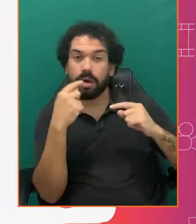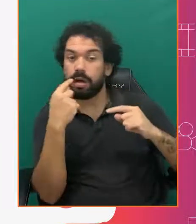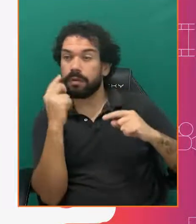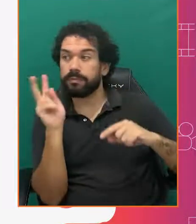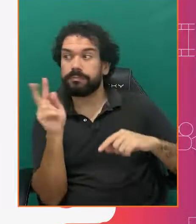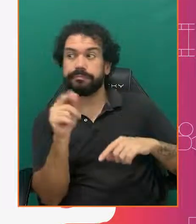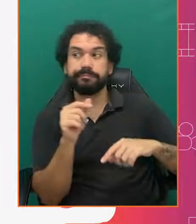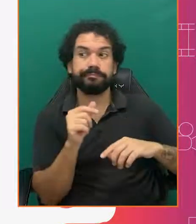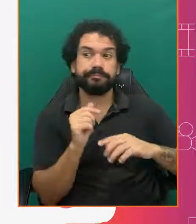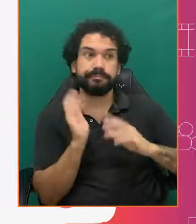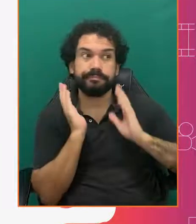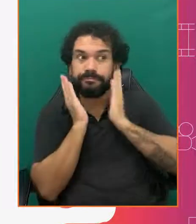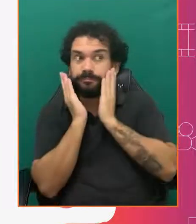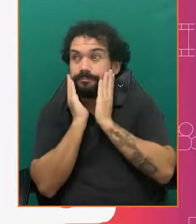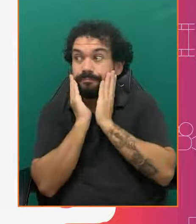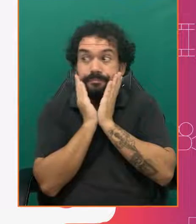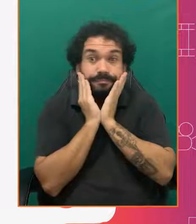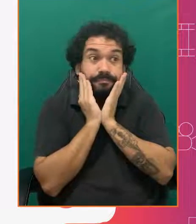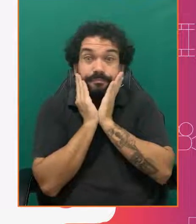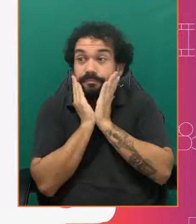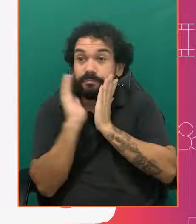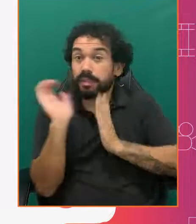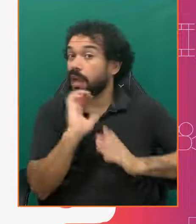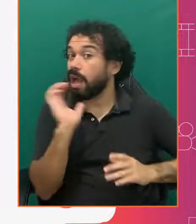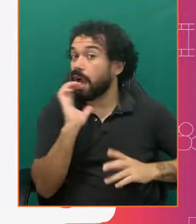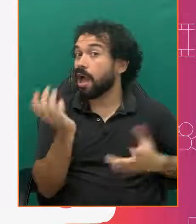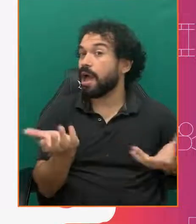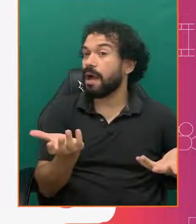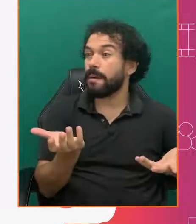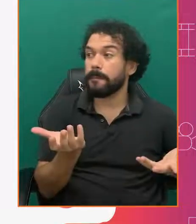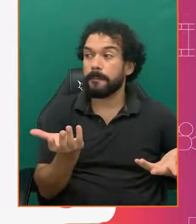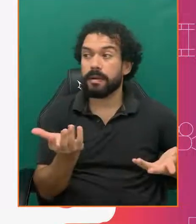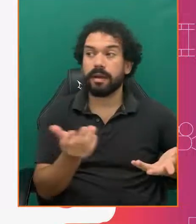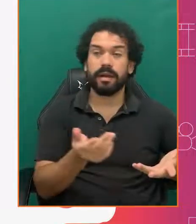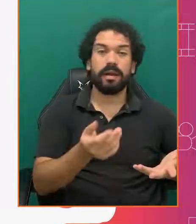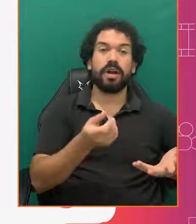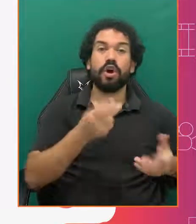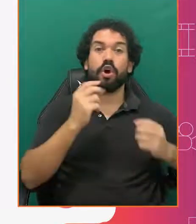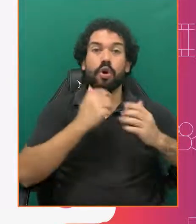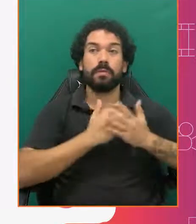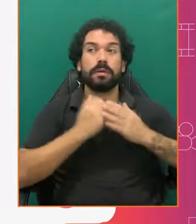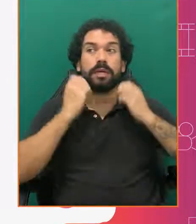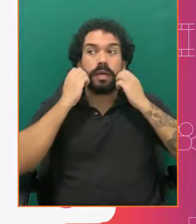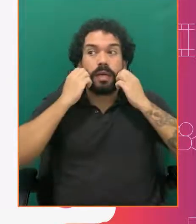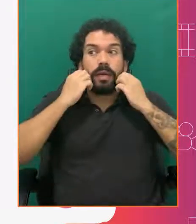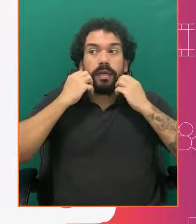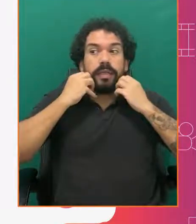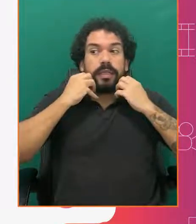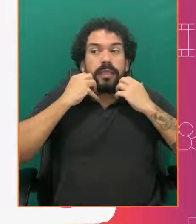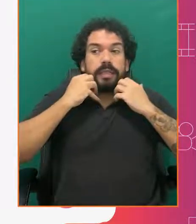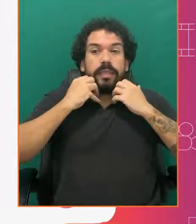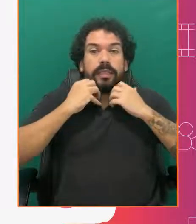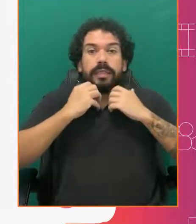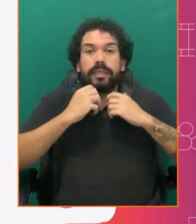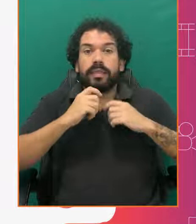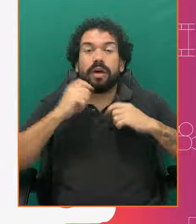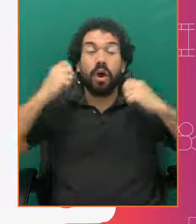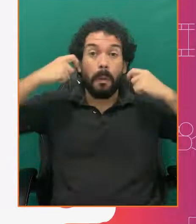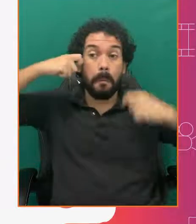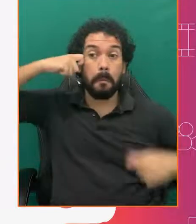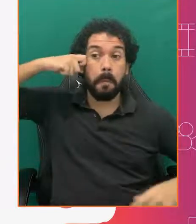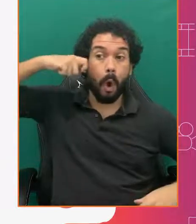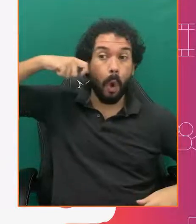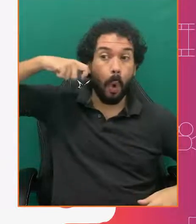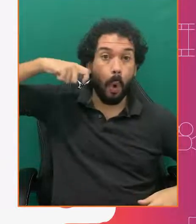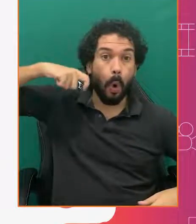os lados de forma muito rápida ou começar a suar frio, uma gota imensa